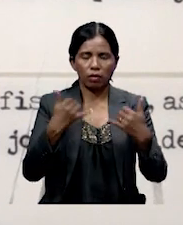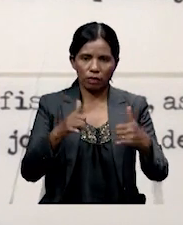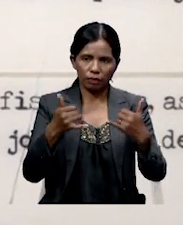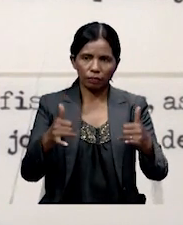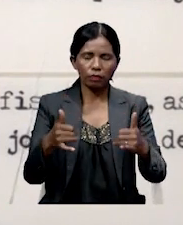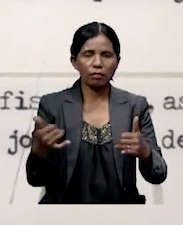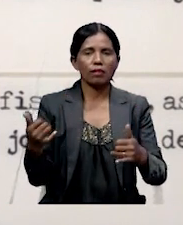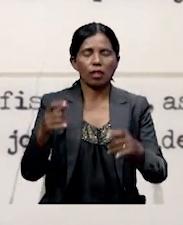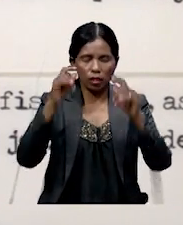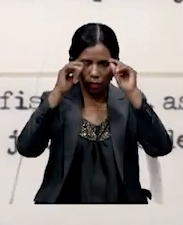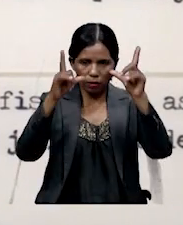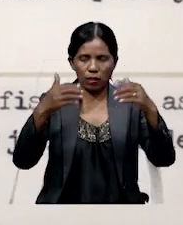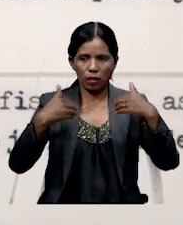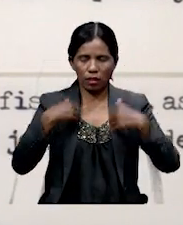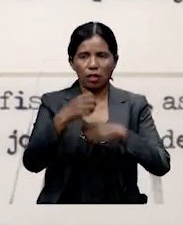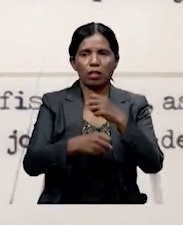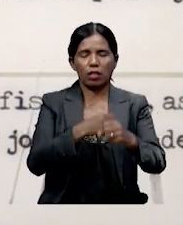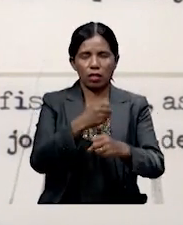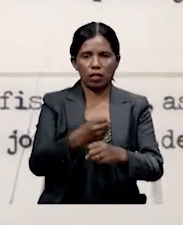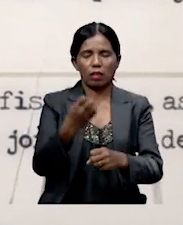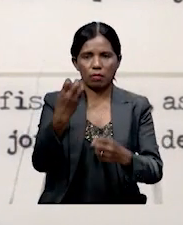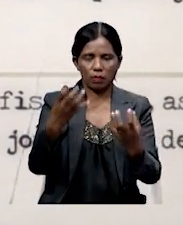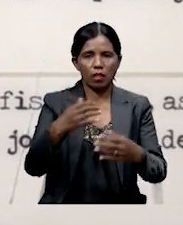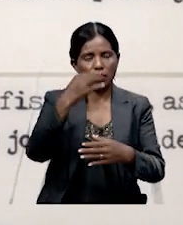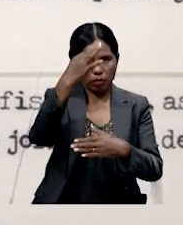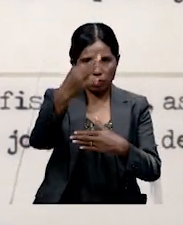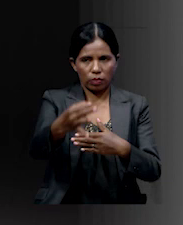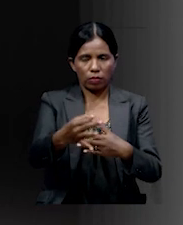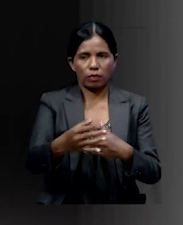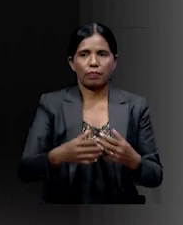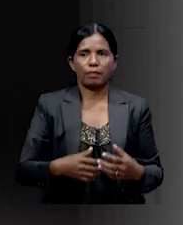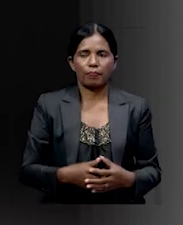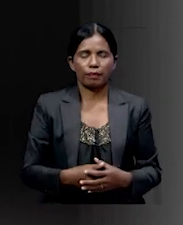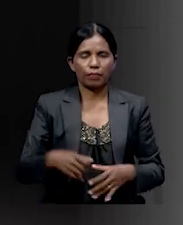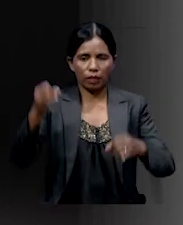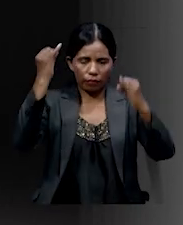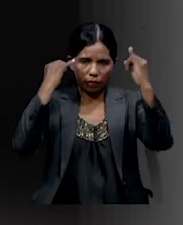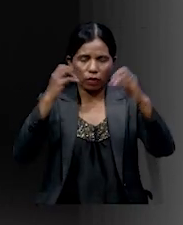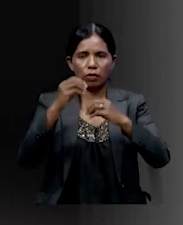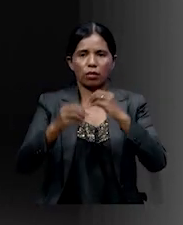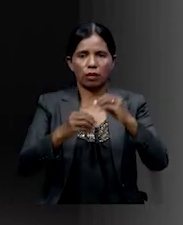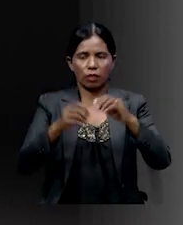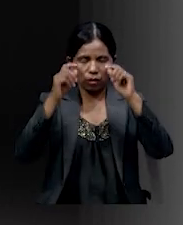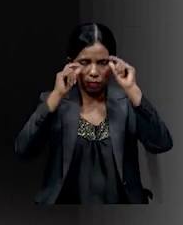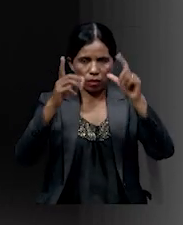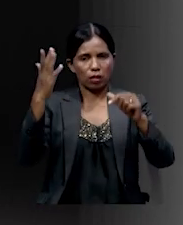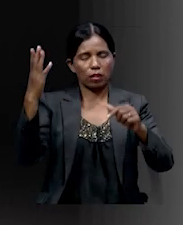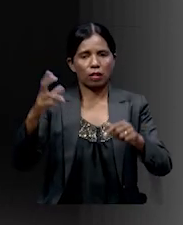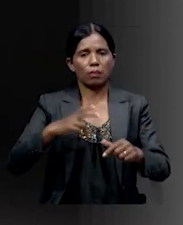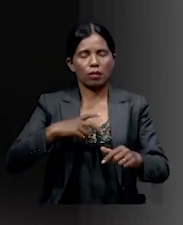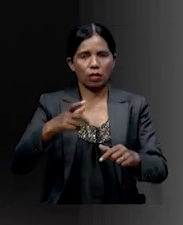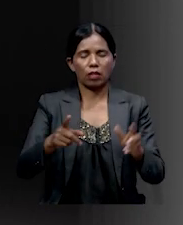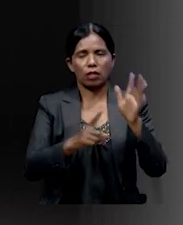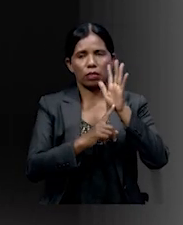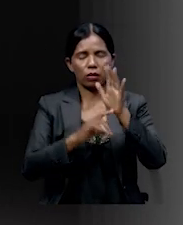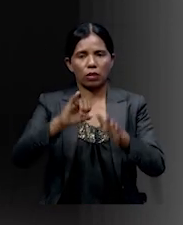ser na Timor Ira, né, batina barak, é bem futuro, ou mai. Informação com a imigrante timorana em Portugal, nebe publica